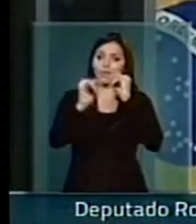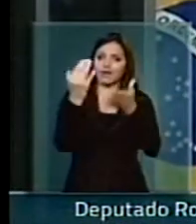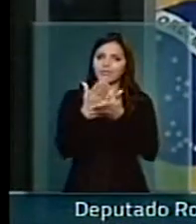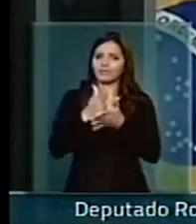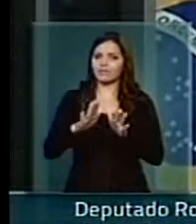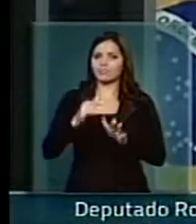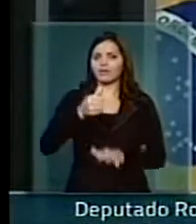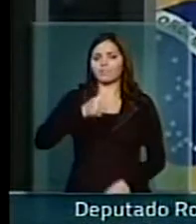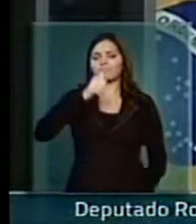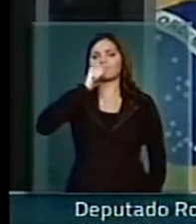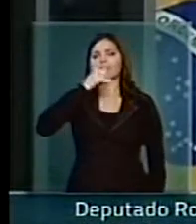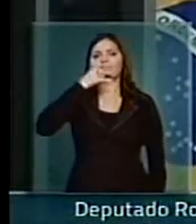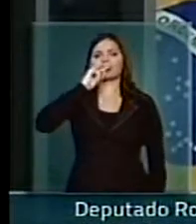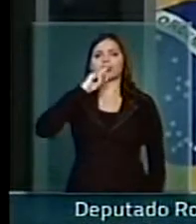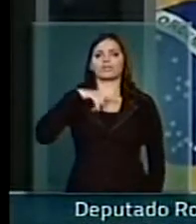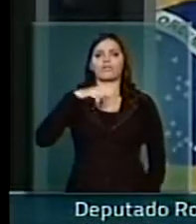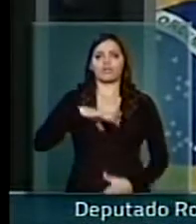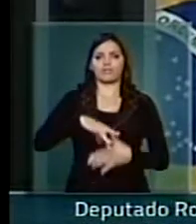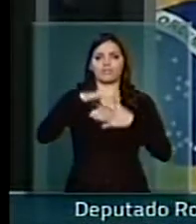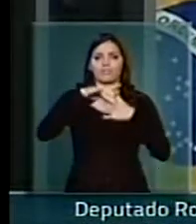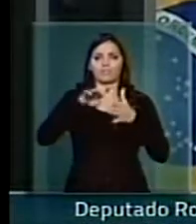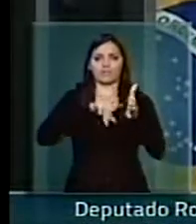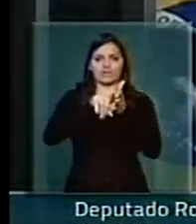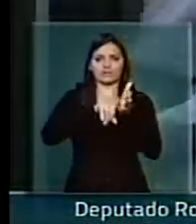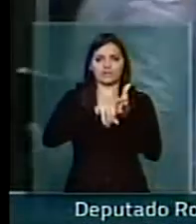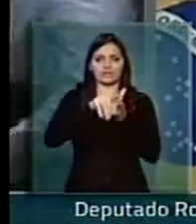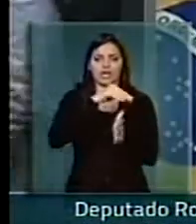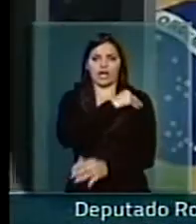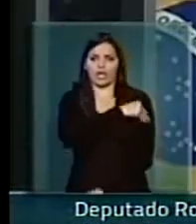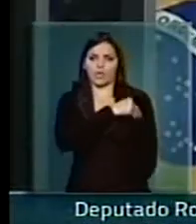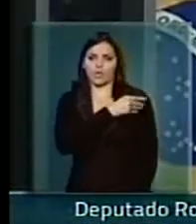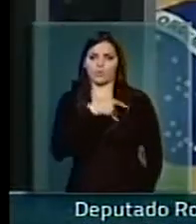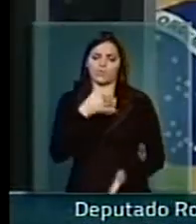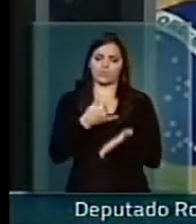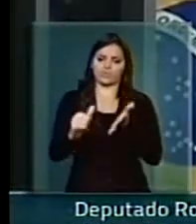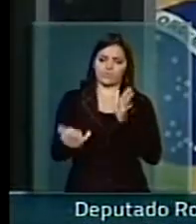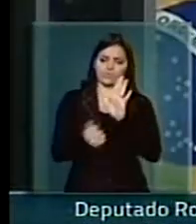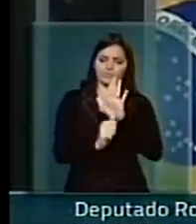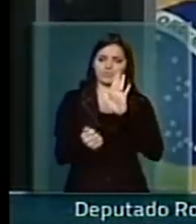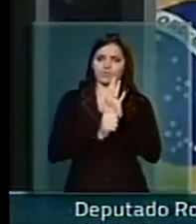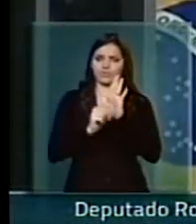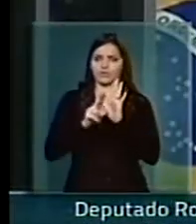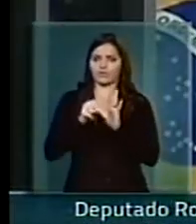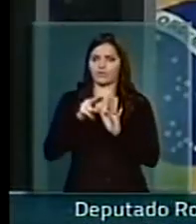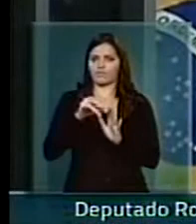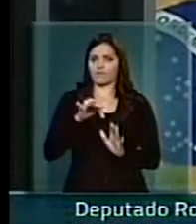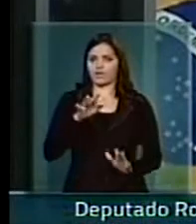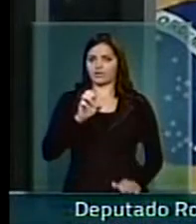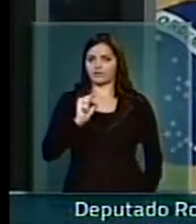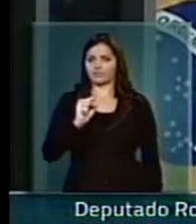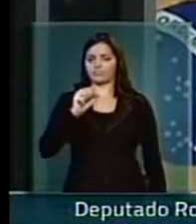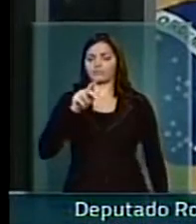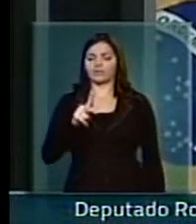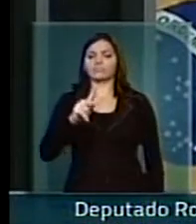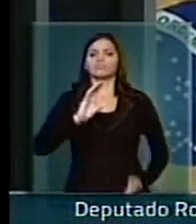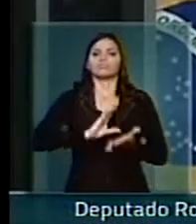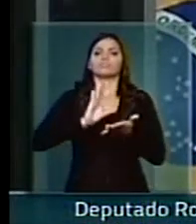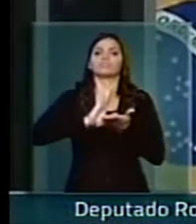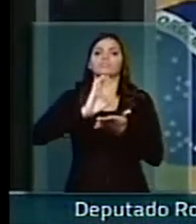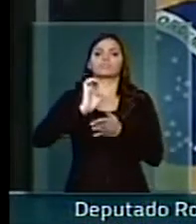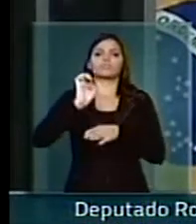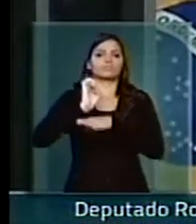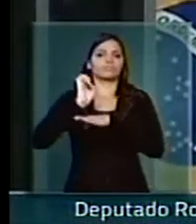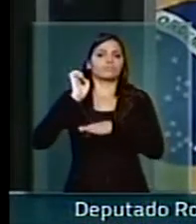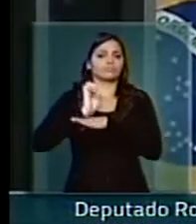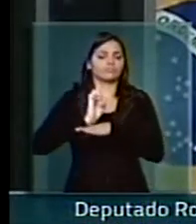Bebida, liderado pela Unidade de Pesquisa em Álcool e Drogas, da Unifesp e do Conselho Regional de Medicina de São Paulo, mostram